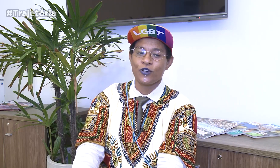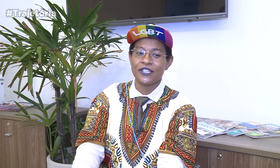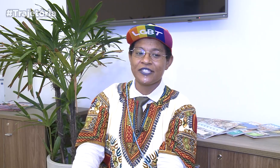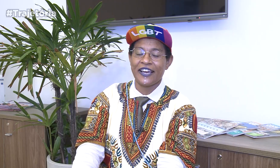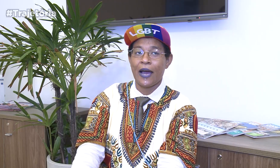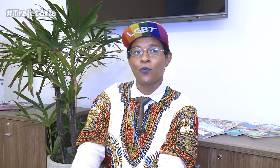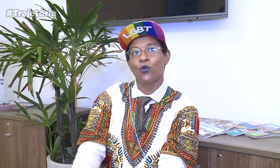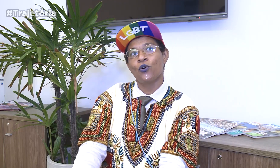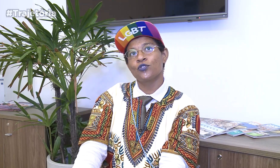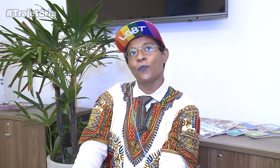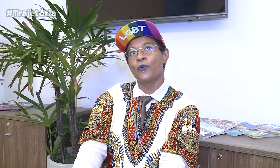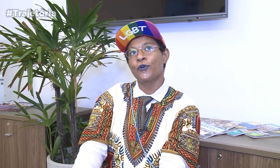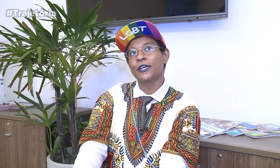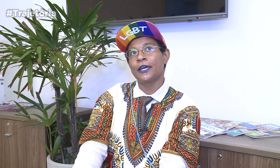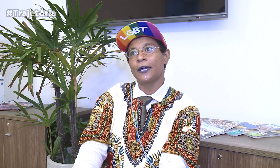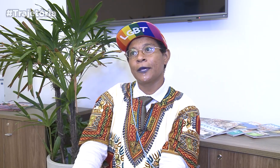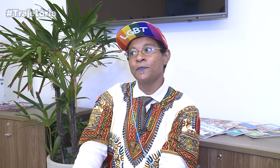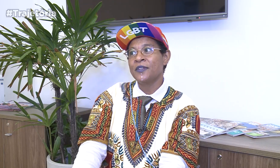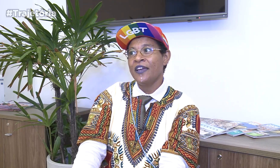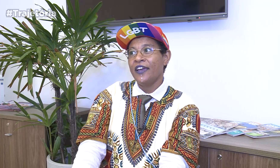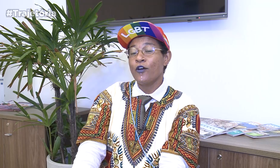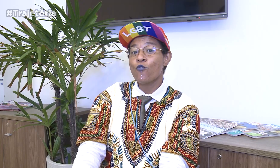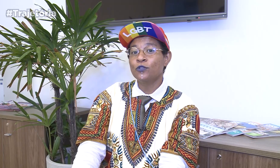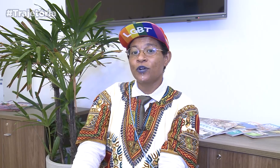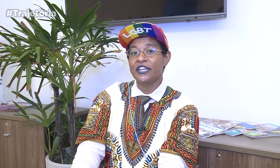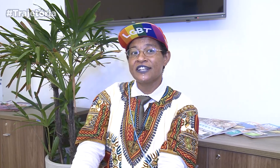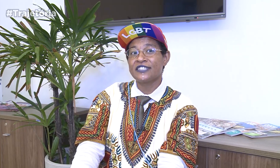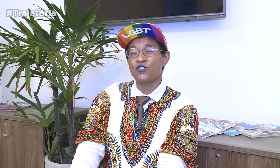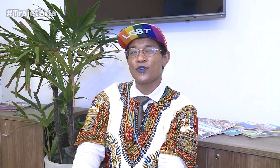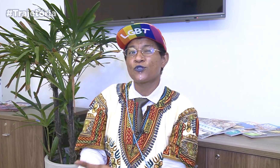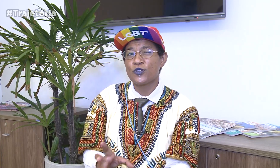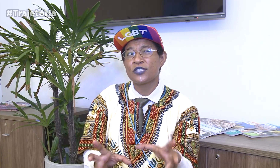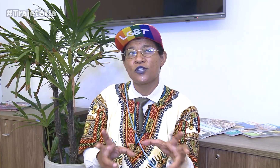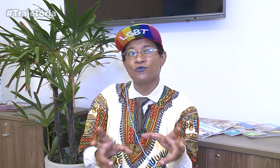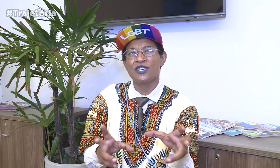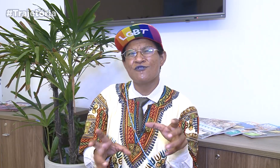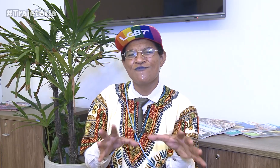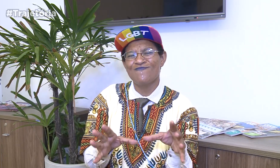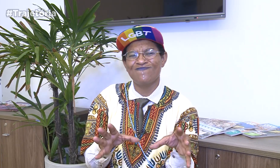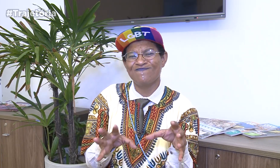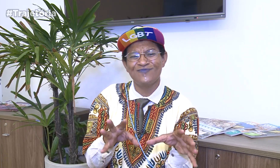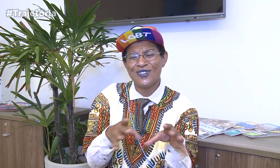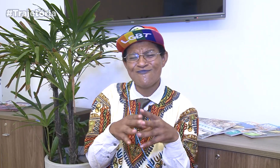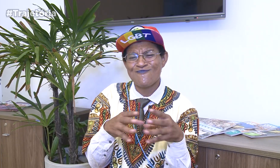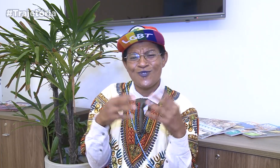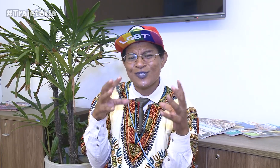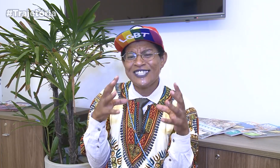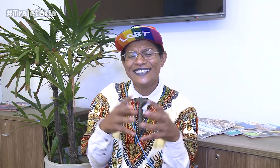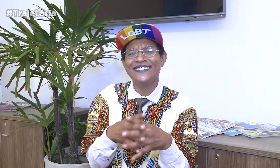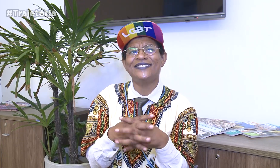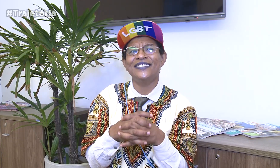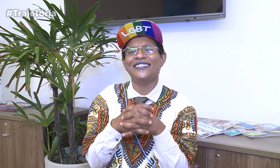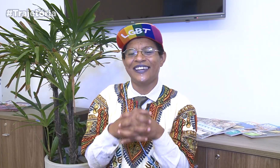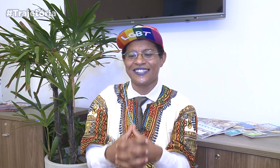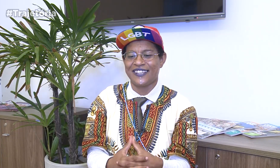essa coisa assim, é cabuloso, porque eu, quando criança, tinha umas coisas que eu não conseguia entender, sabe?